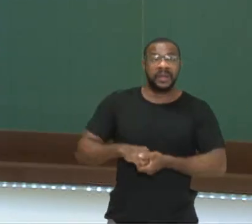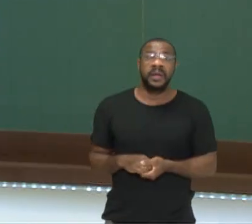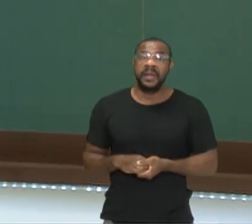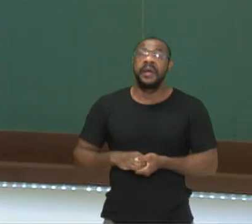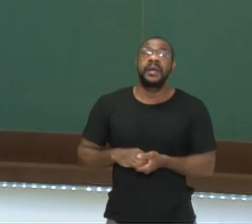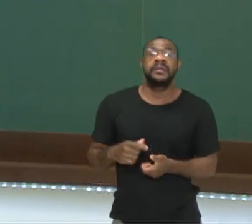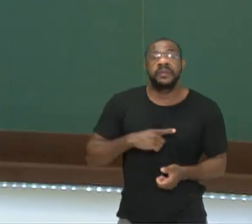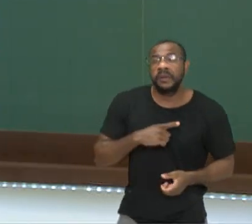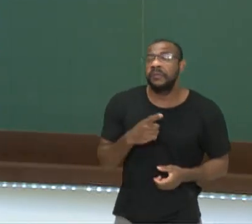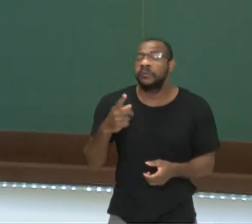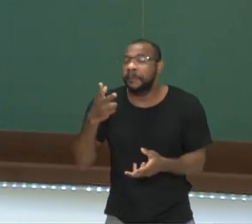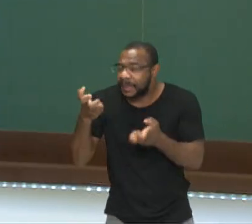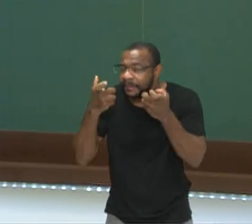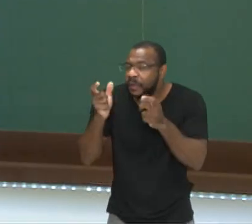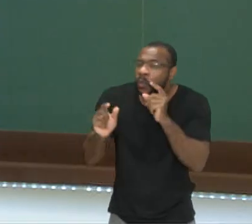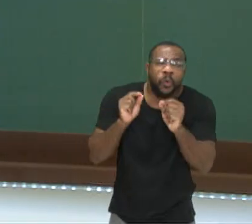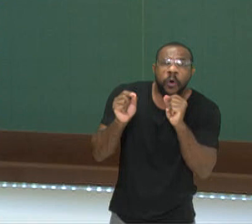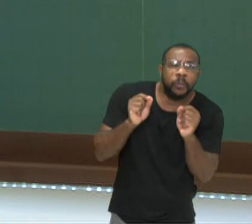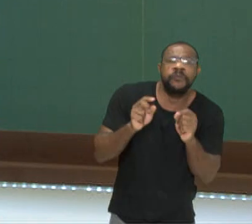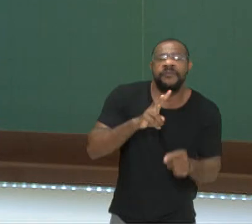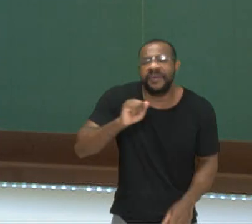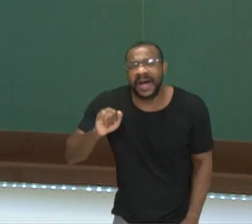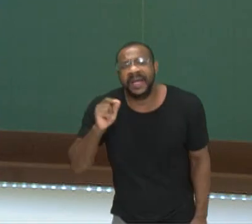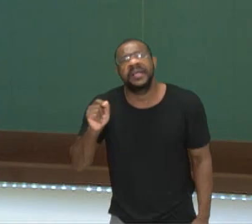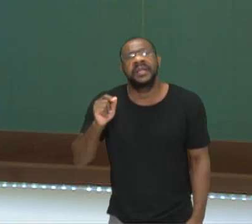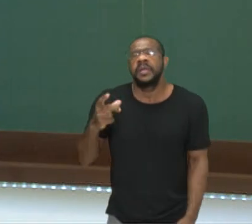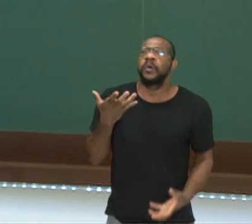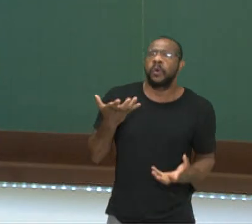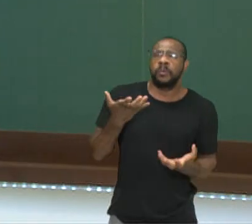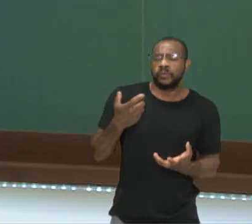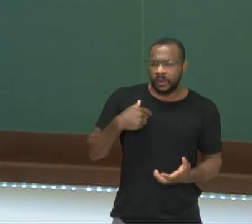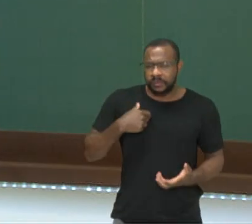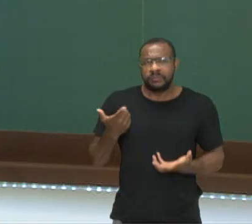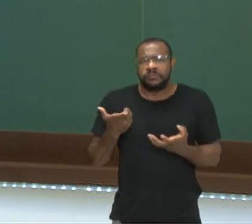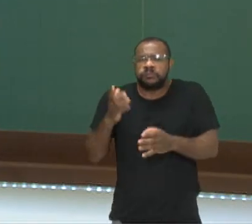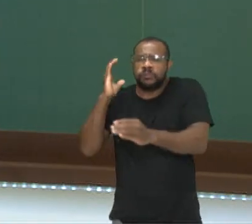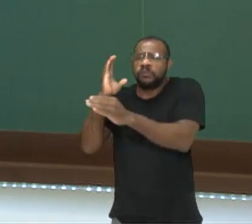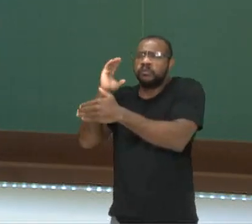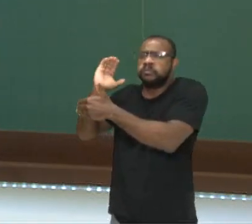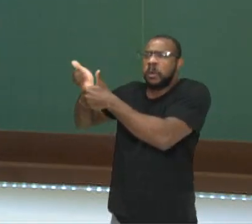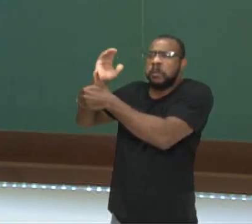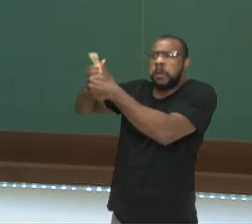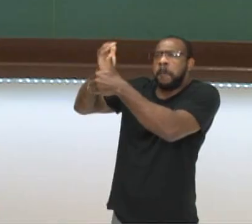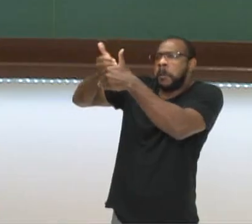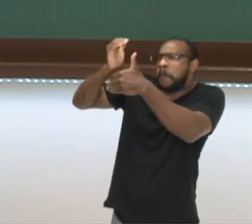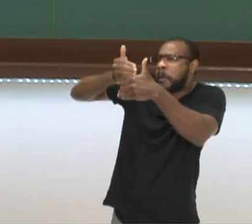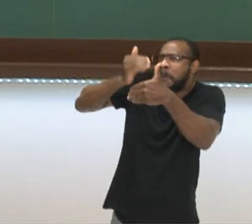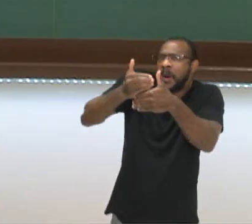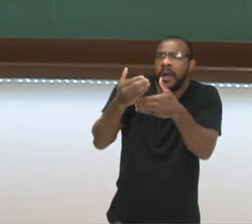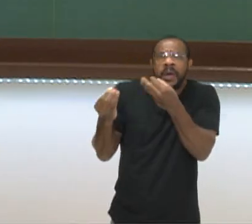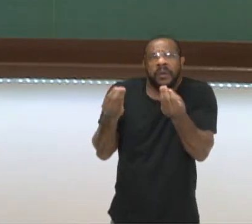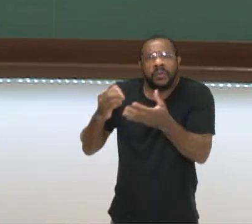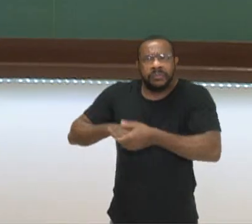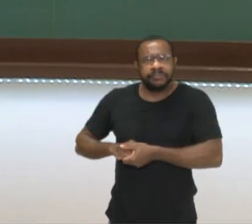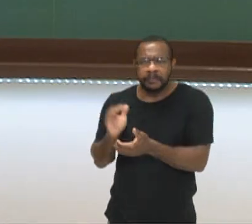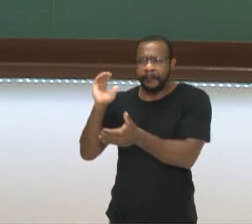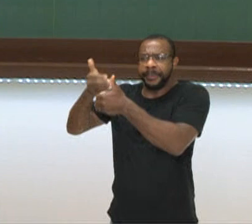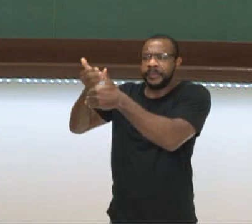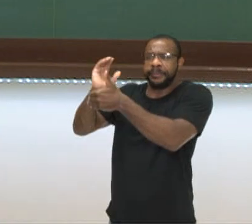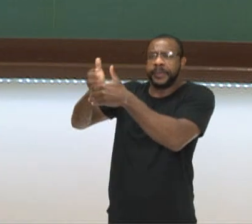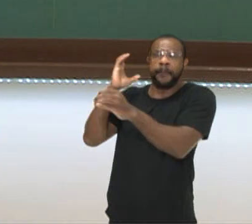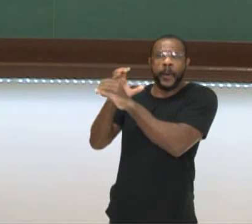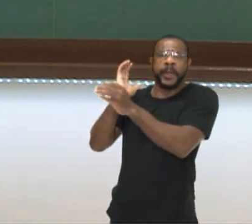vendo como é que vai ser encarado esse bloqueio continental, que foi realizado em